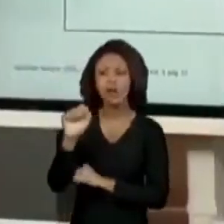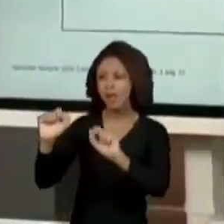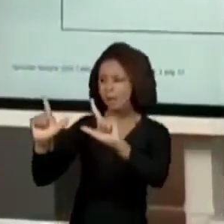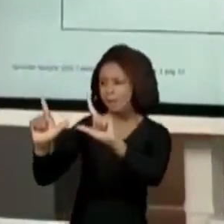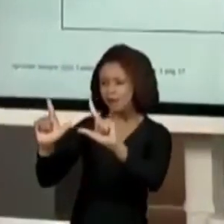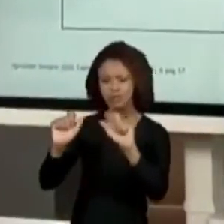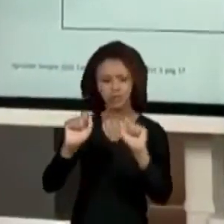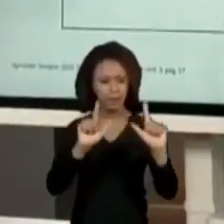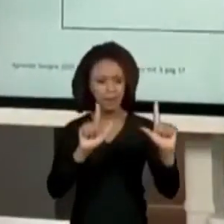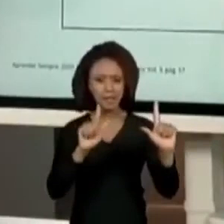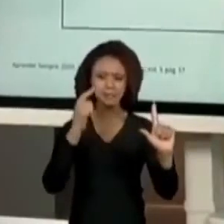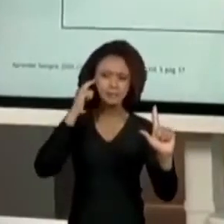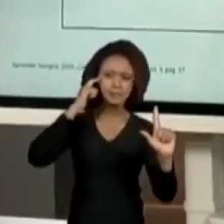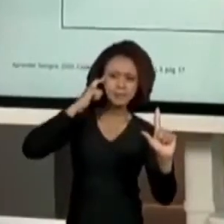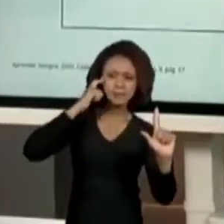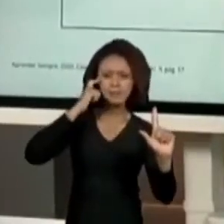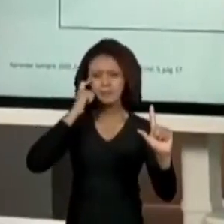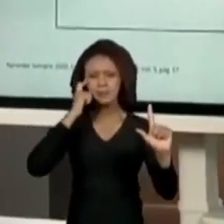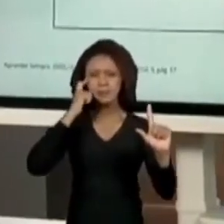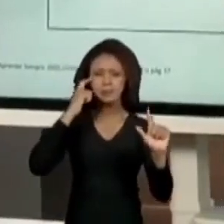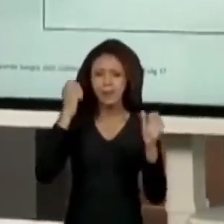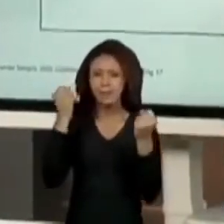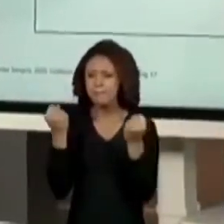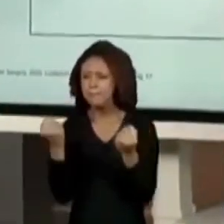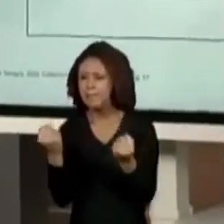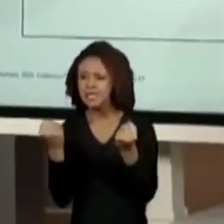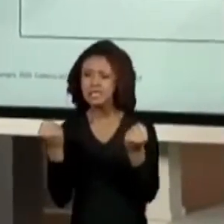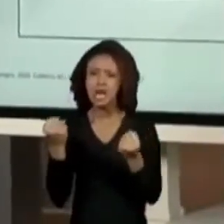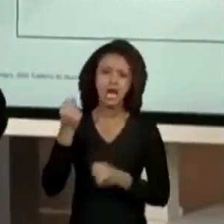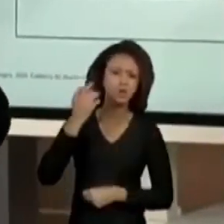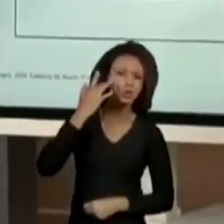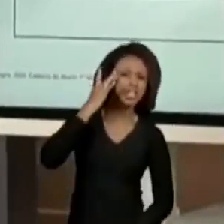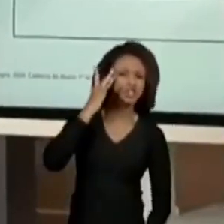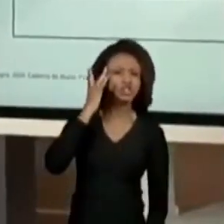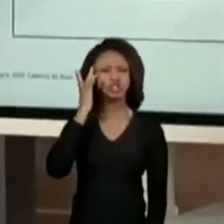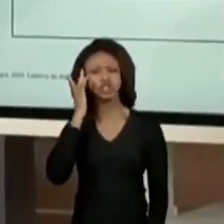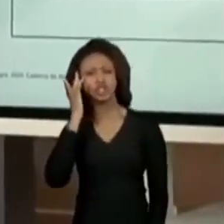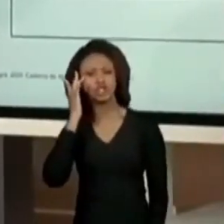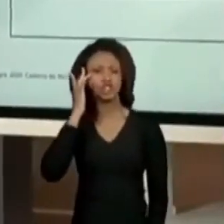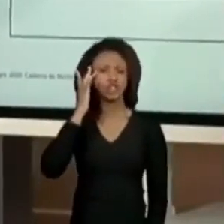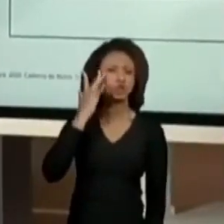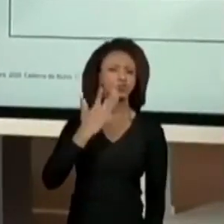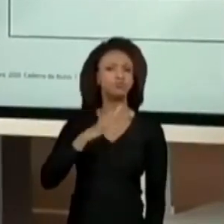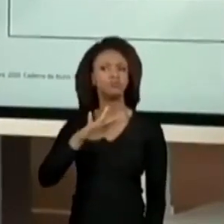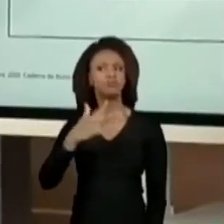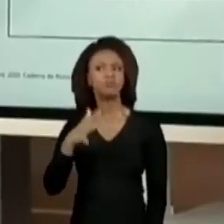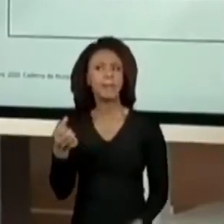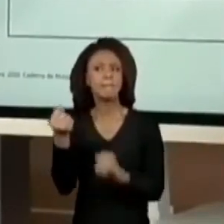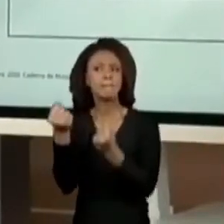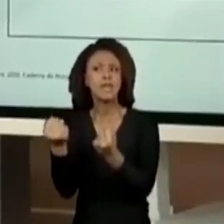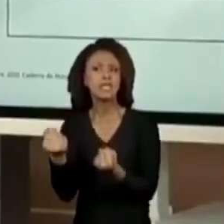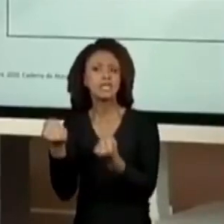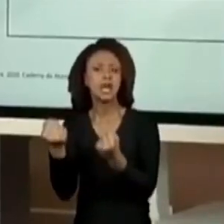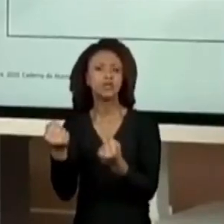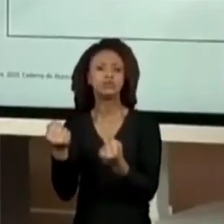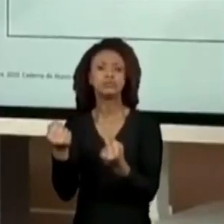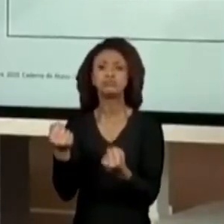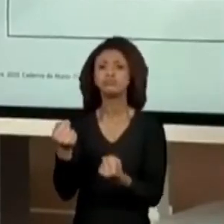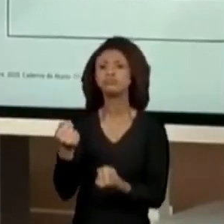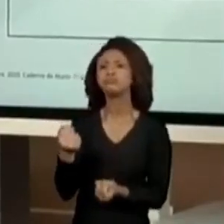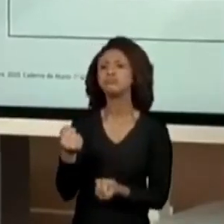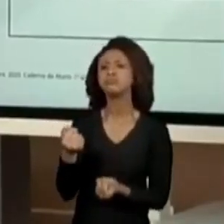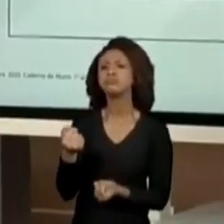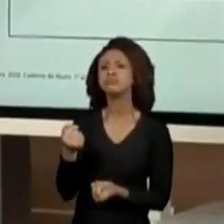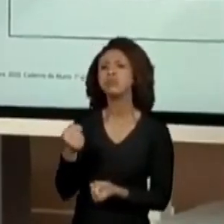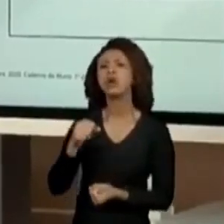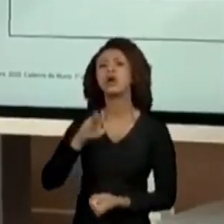eu consigo imaginar ou, né, prever qual que é o mais pesado? O BemTV ou